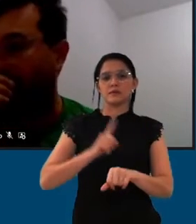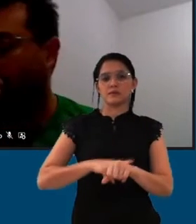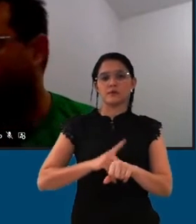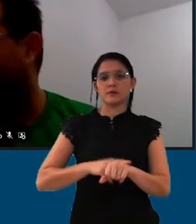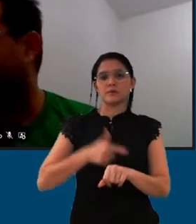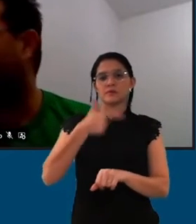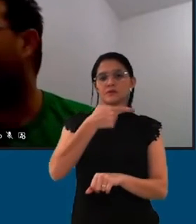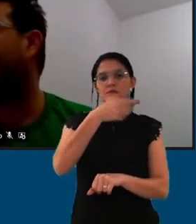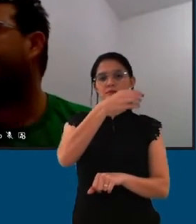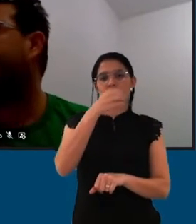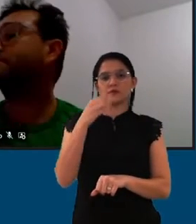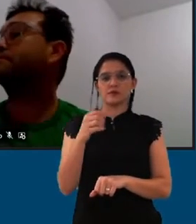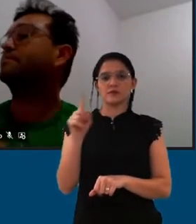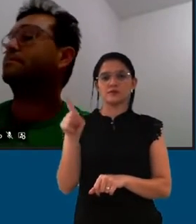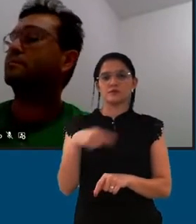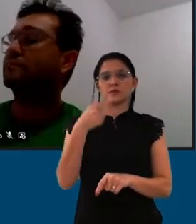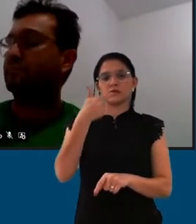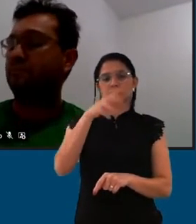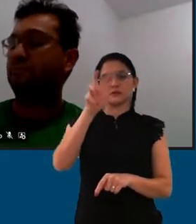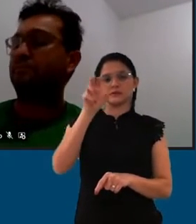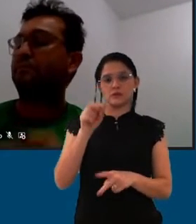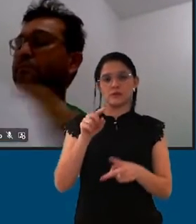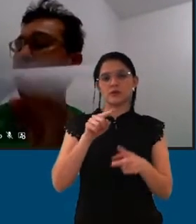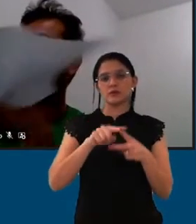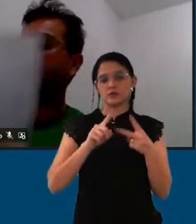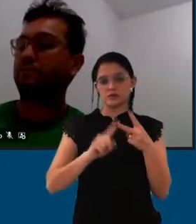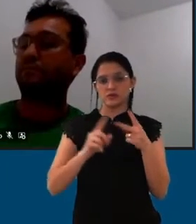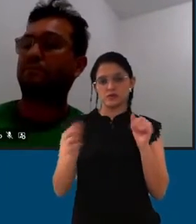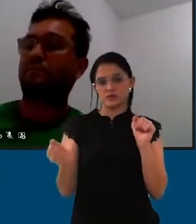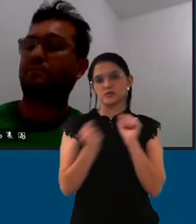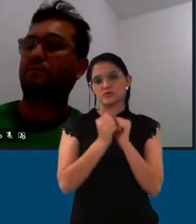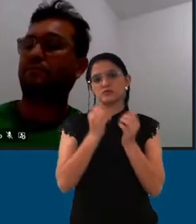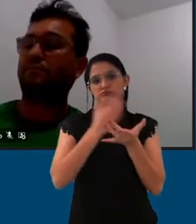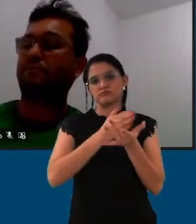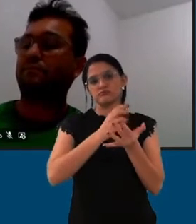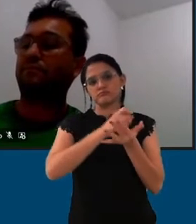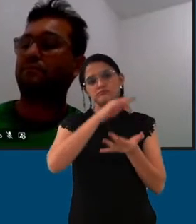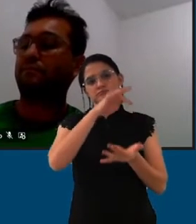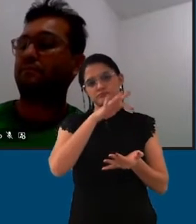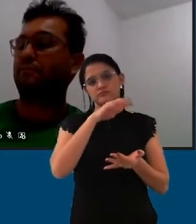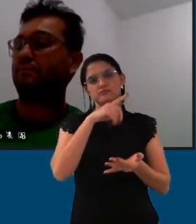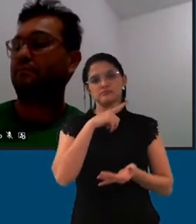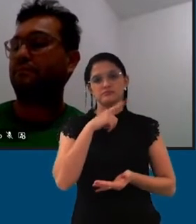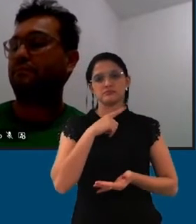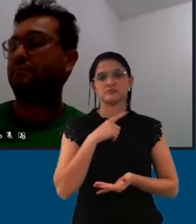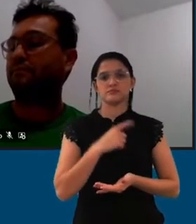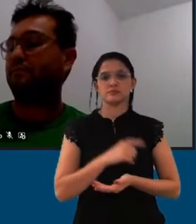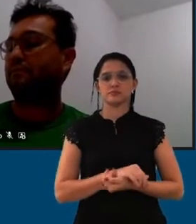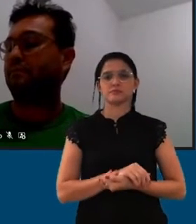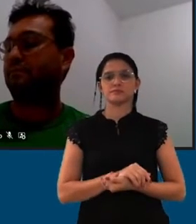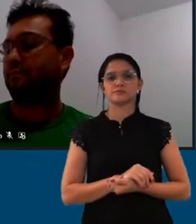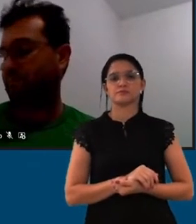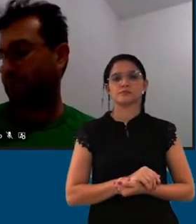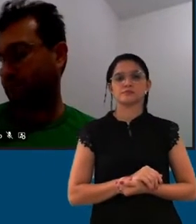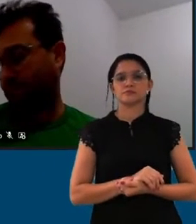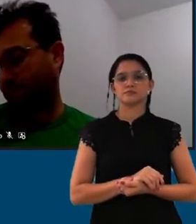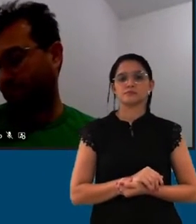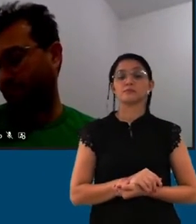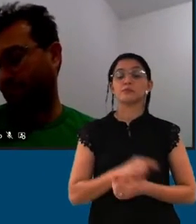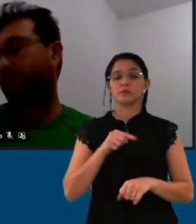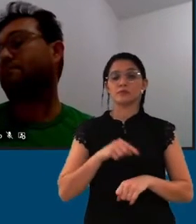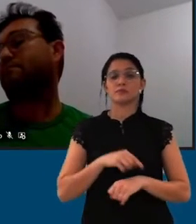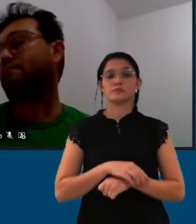falha a memória. 120 e 150. Pronto. Isso. Pronto. 120 de 2021.